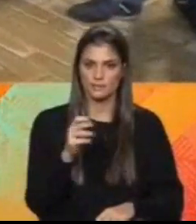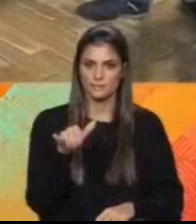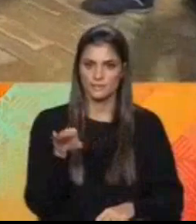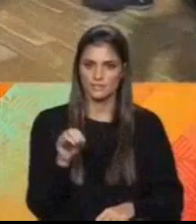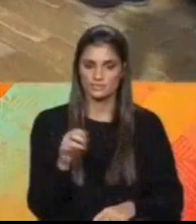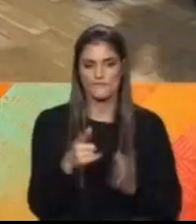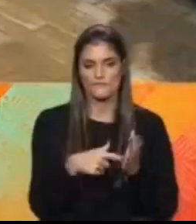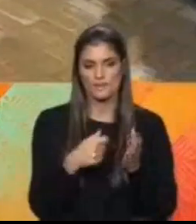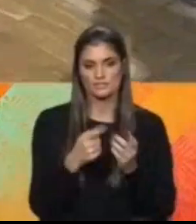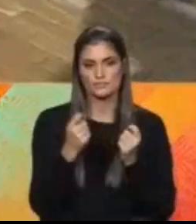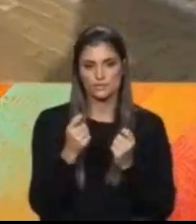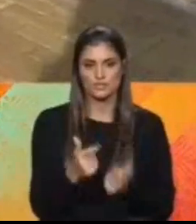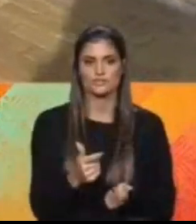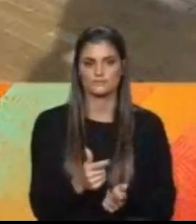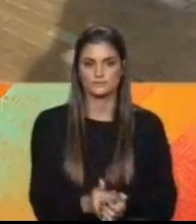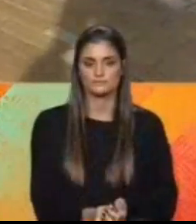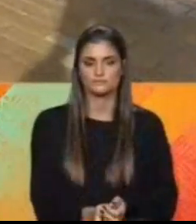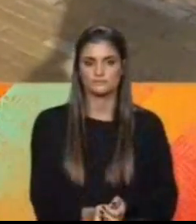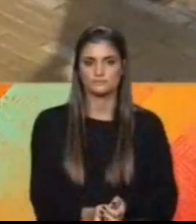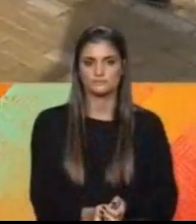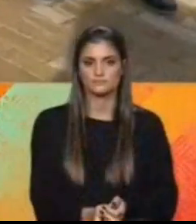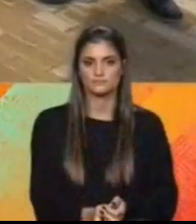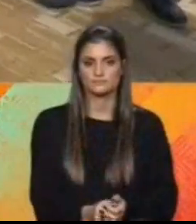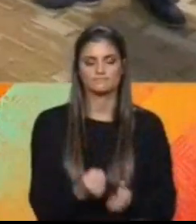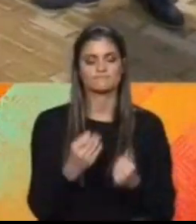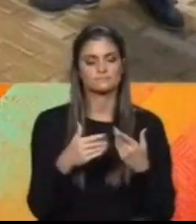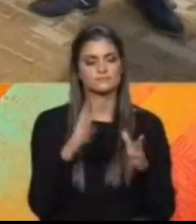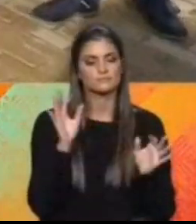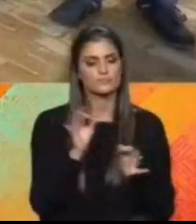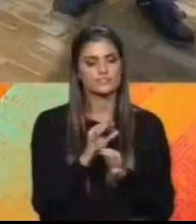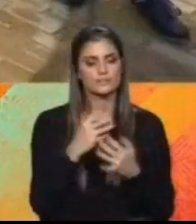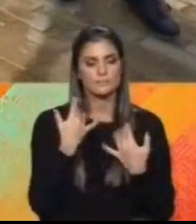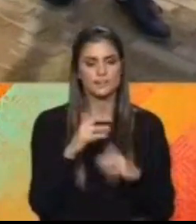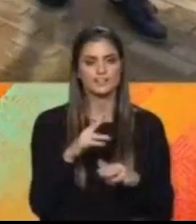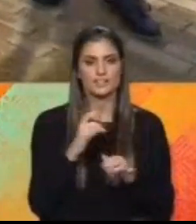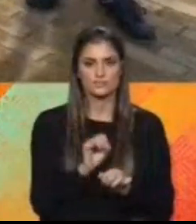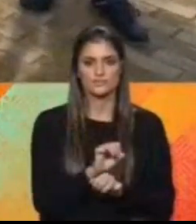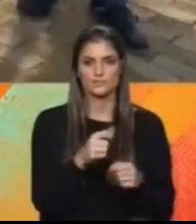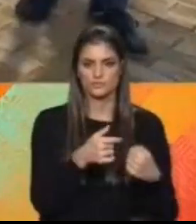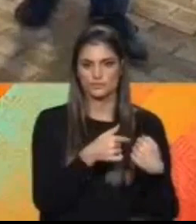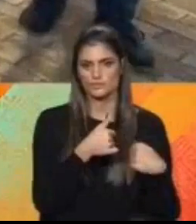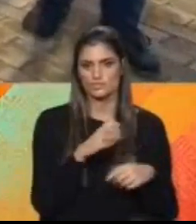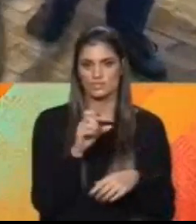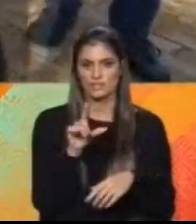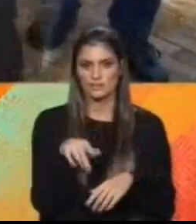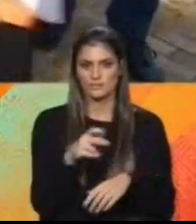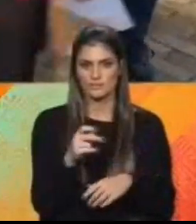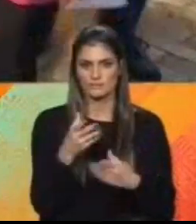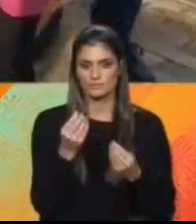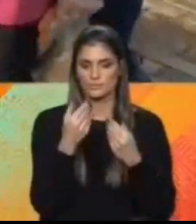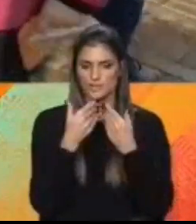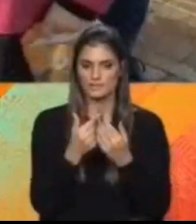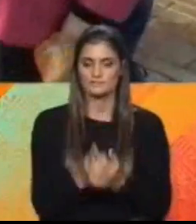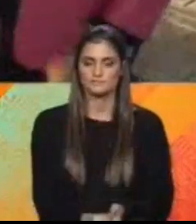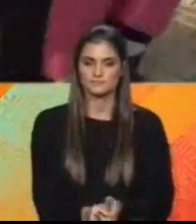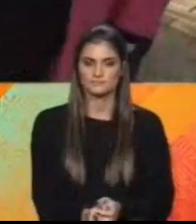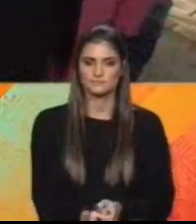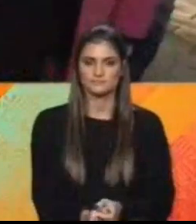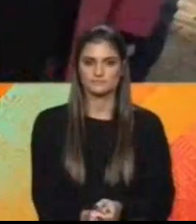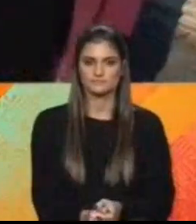fazer falta aqui um bocadinho de mais ânimo e de música para alegrar os vossos corações. Cláudia. Muito obrigada.